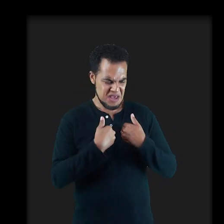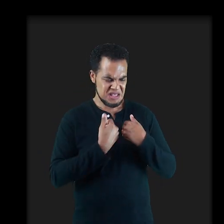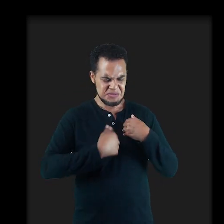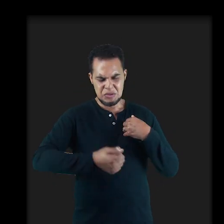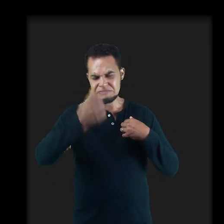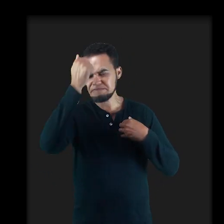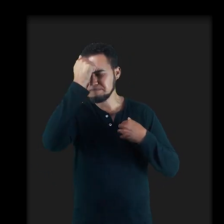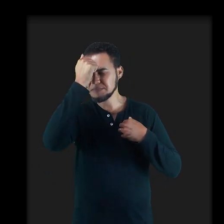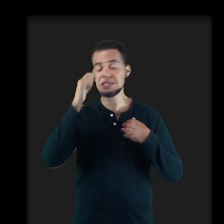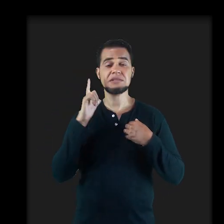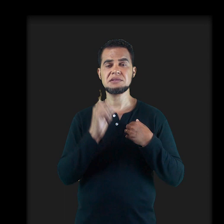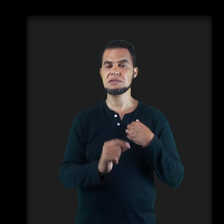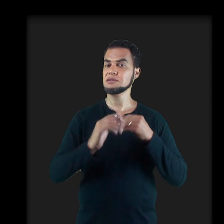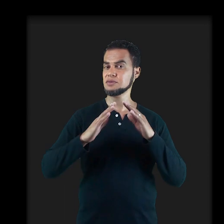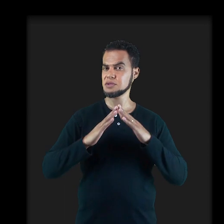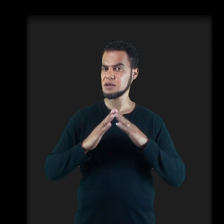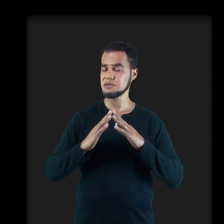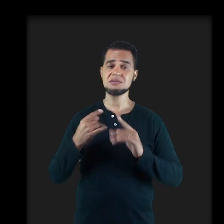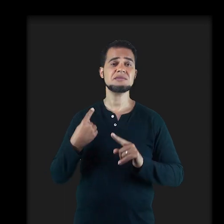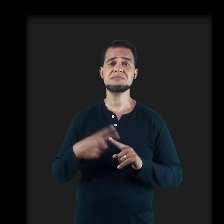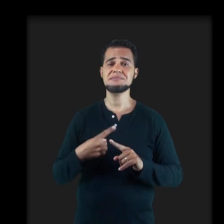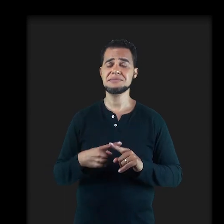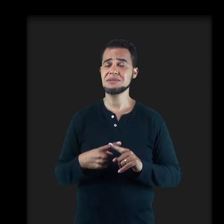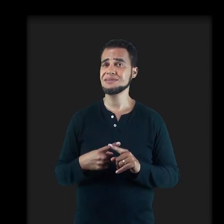arrependi muito de ter saído de casa, porque